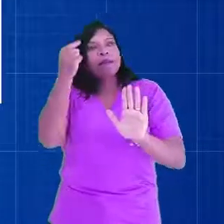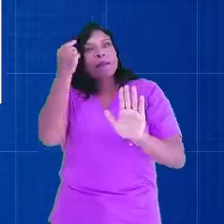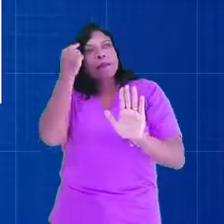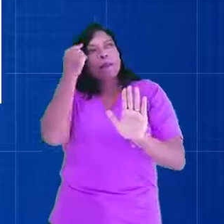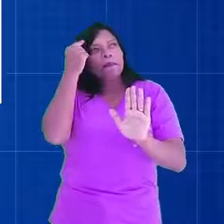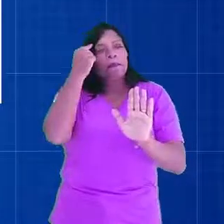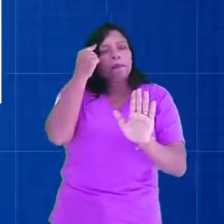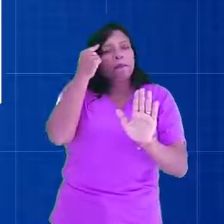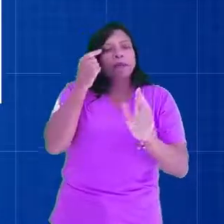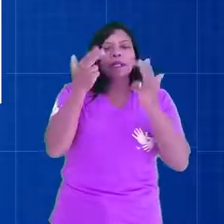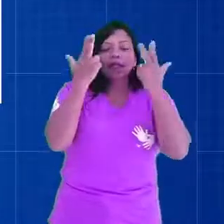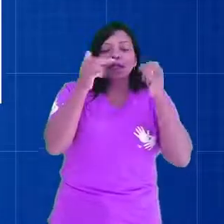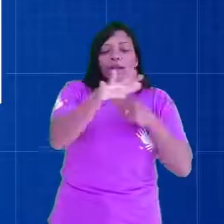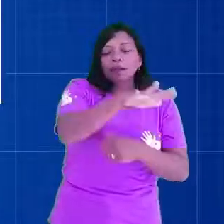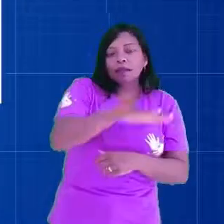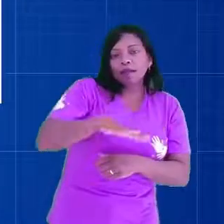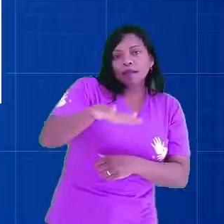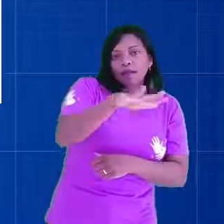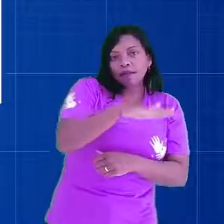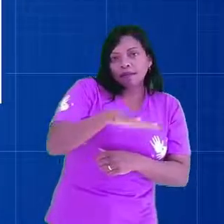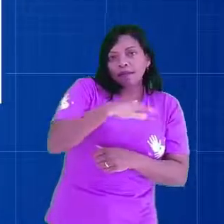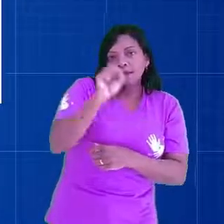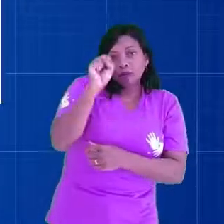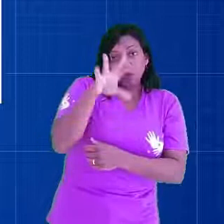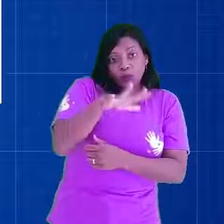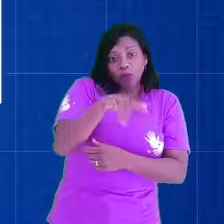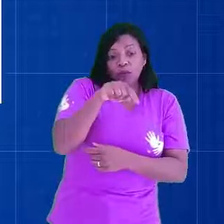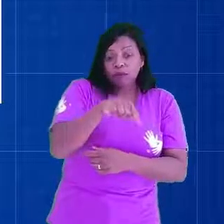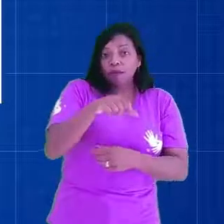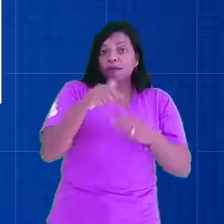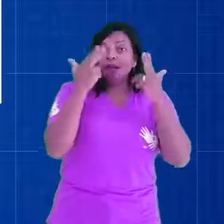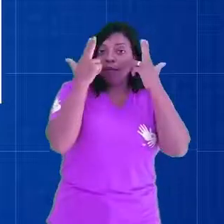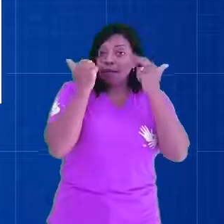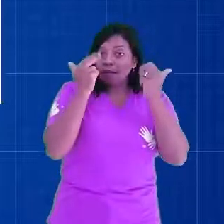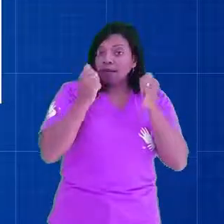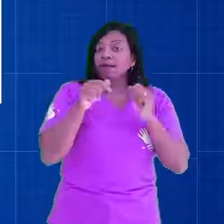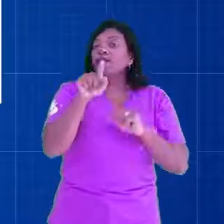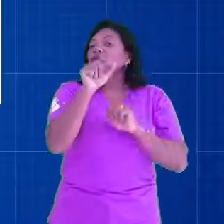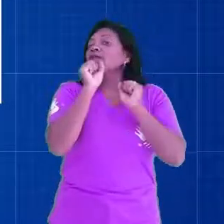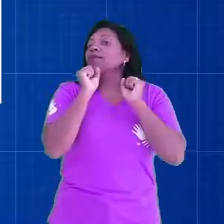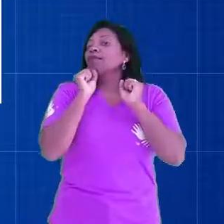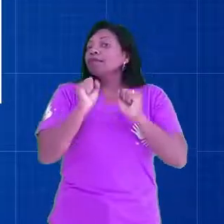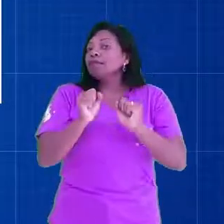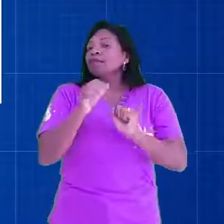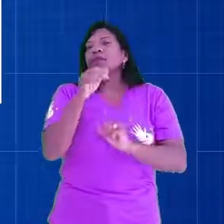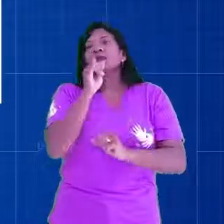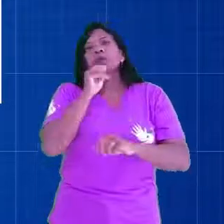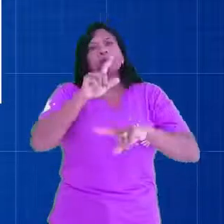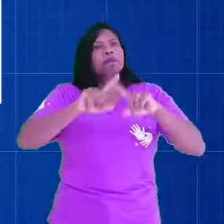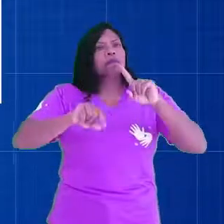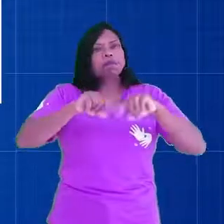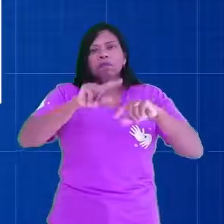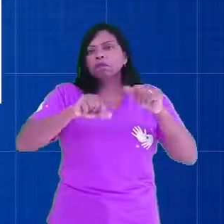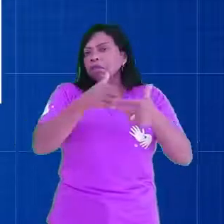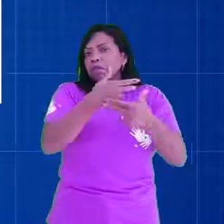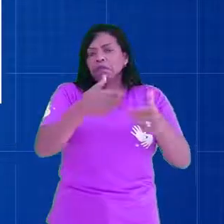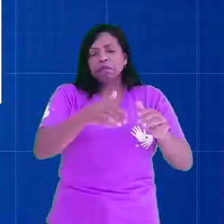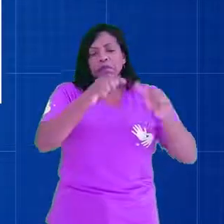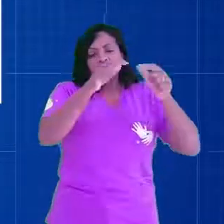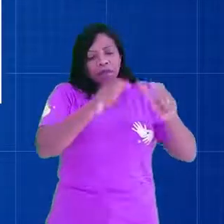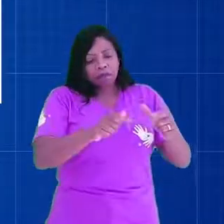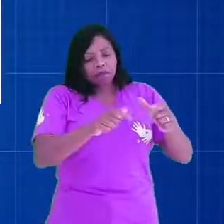luz natural, se for possível, né? Que você consiga colocar um objeto e tente desenhar o